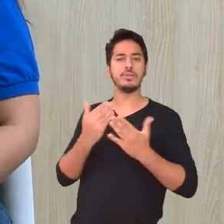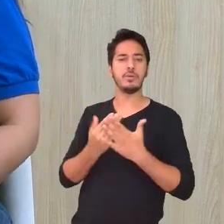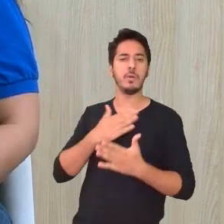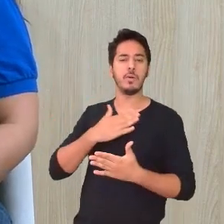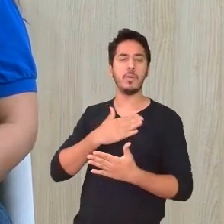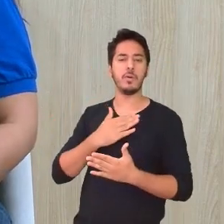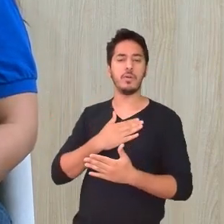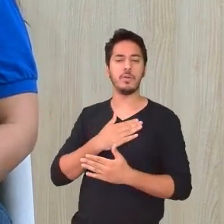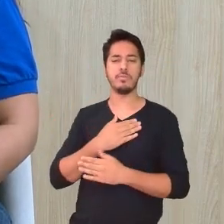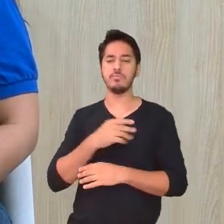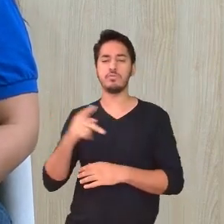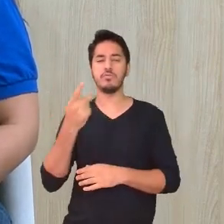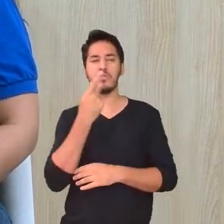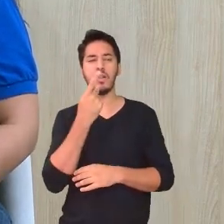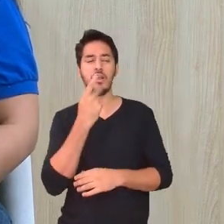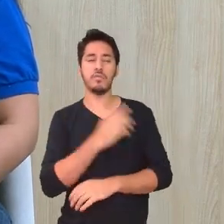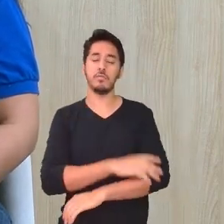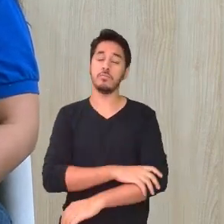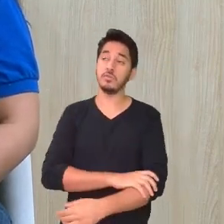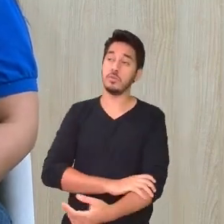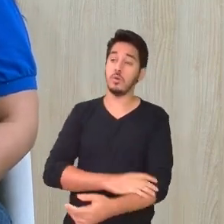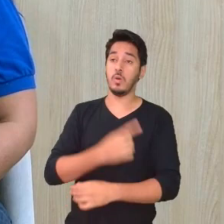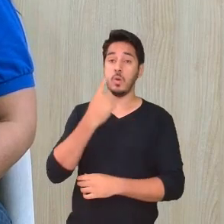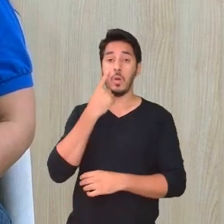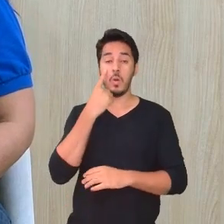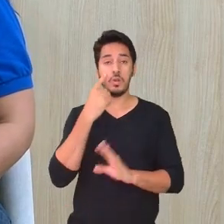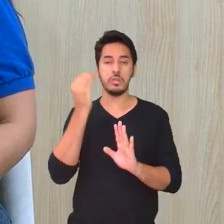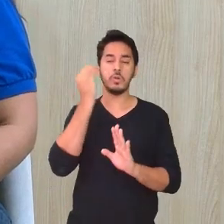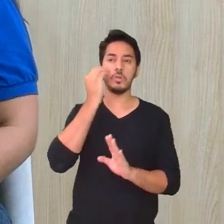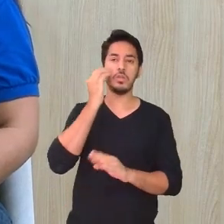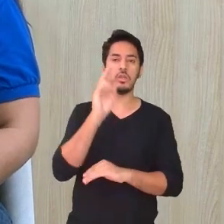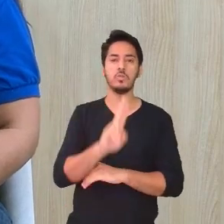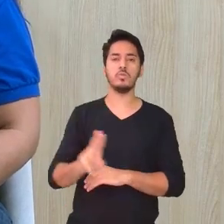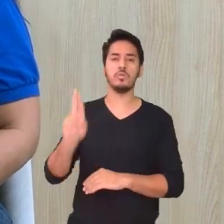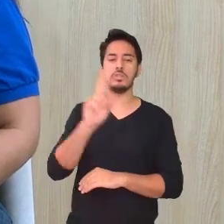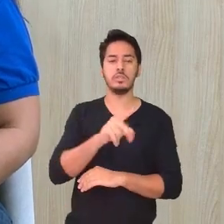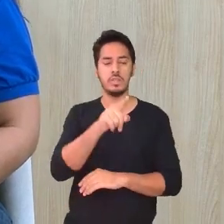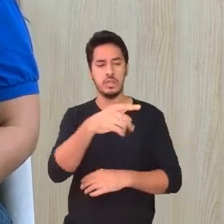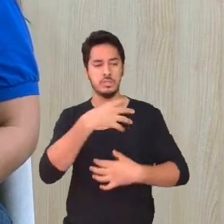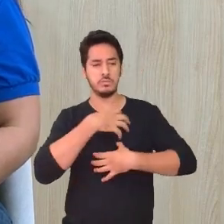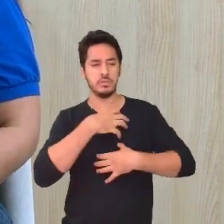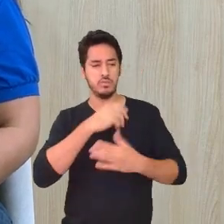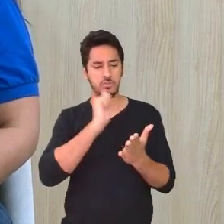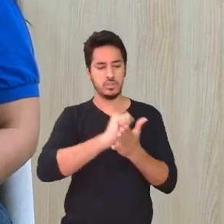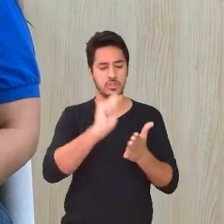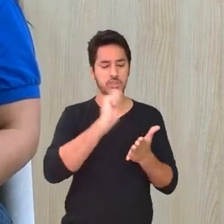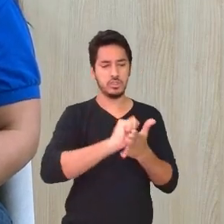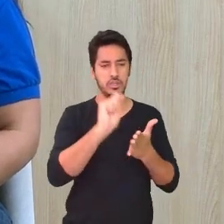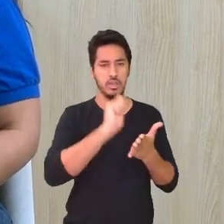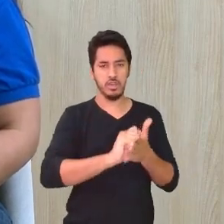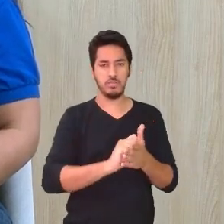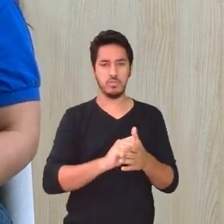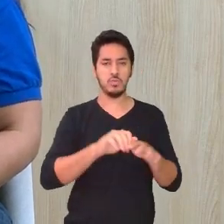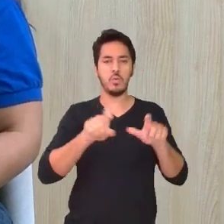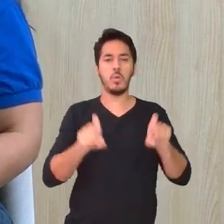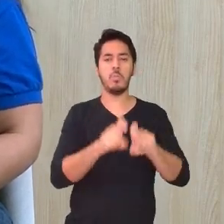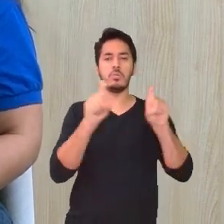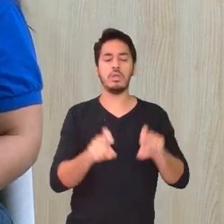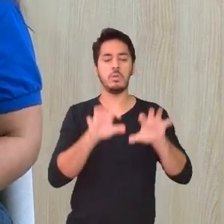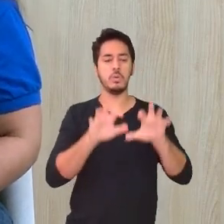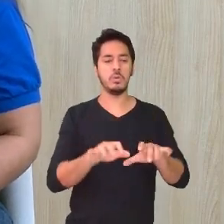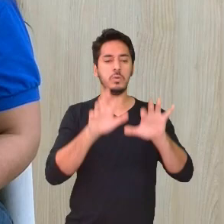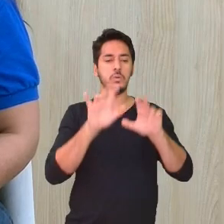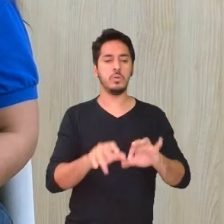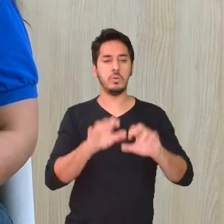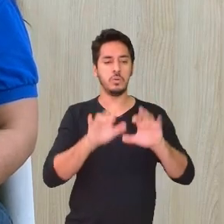assim claramente, uma coisa, olha, não tente usar essa maneira que você escreve aí no computador, se